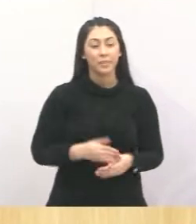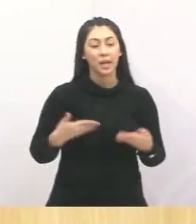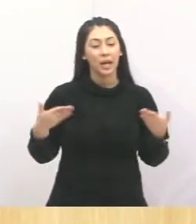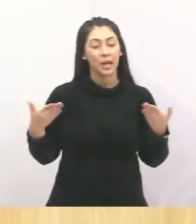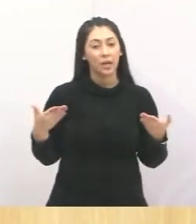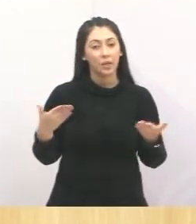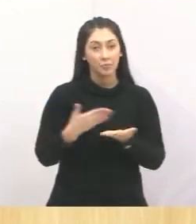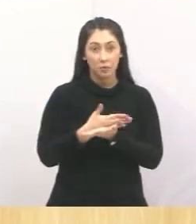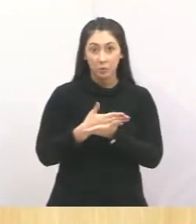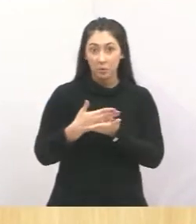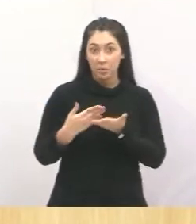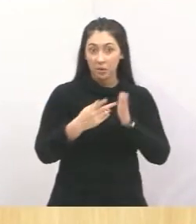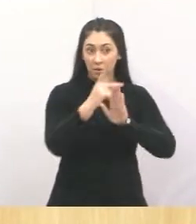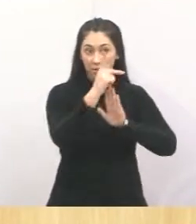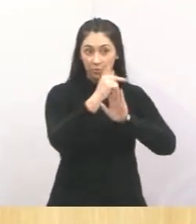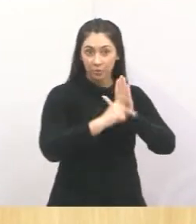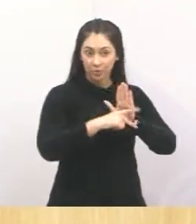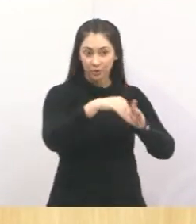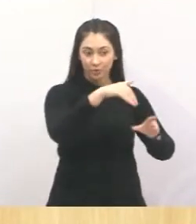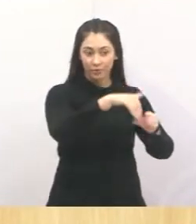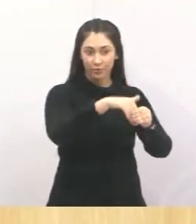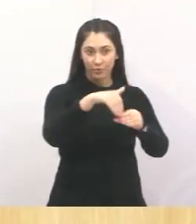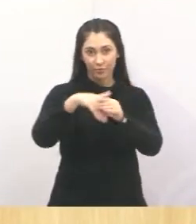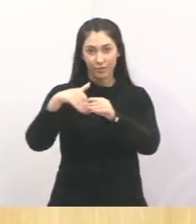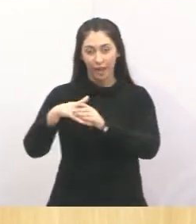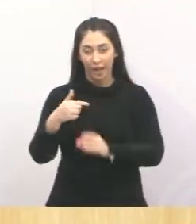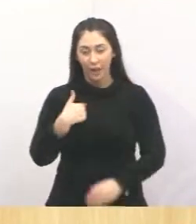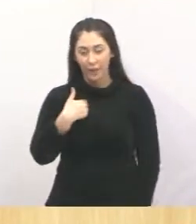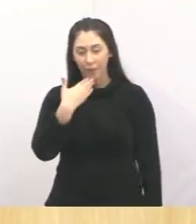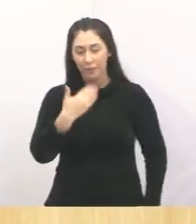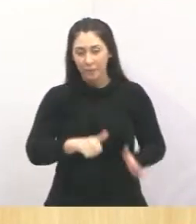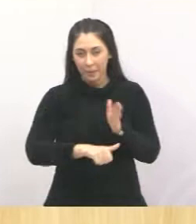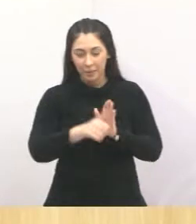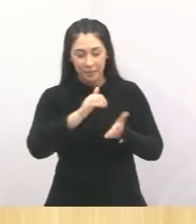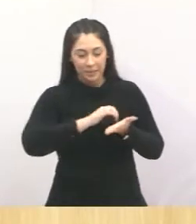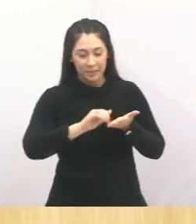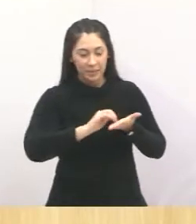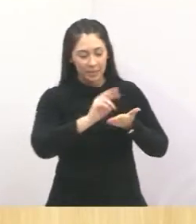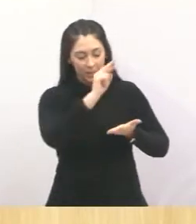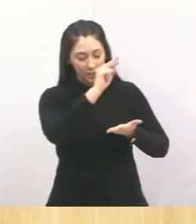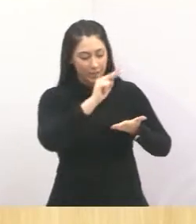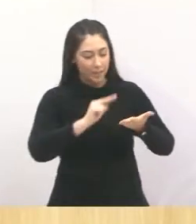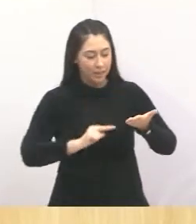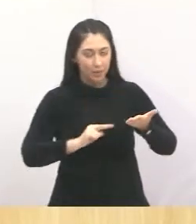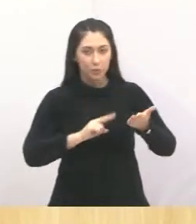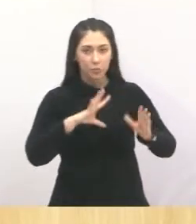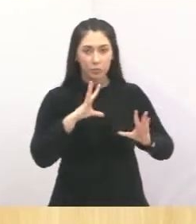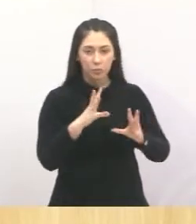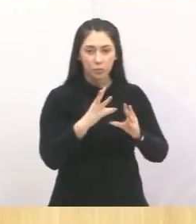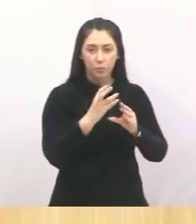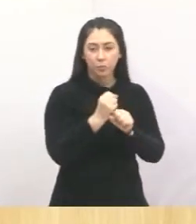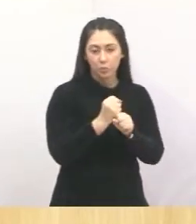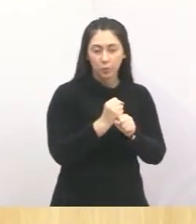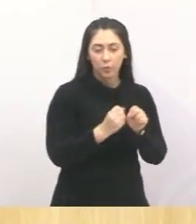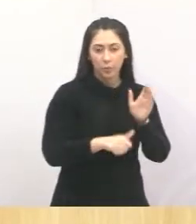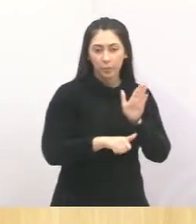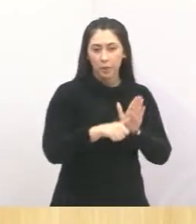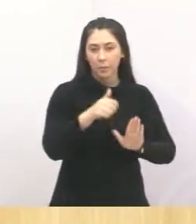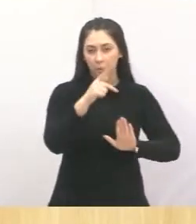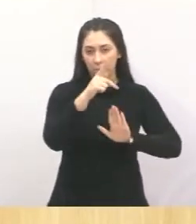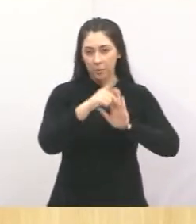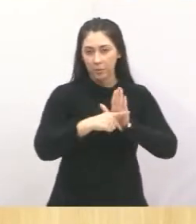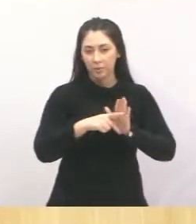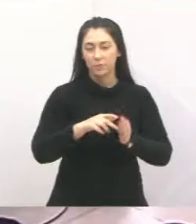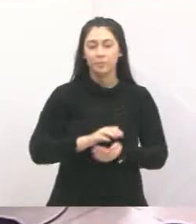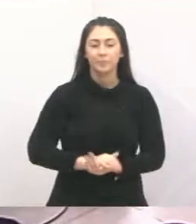Passaremos nesse instante a fase da ordem do dia. Peço ao primeiro secretário que proceda à leitura do resumo do primeiro projeto constante na ordem do